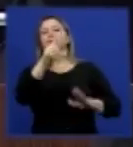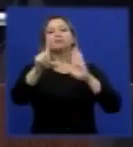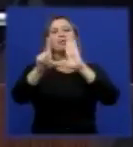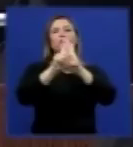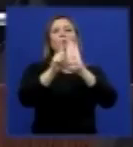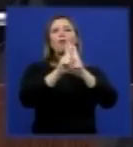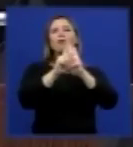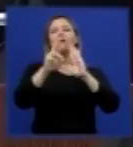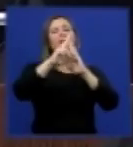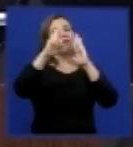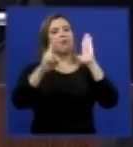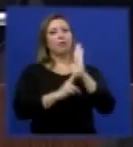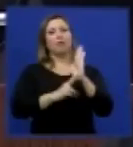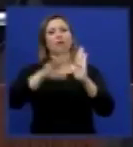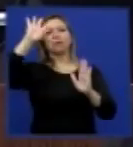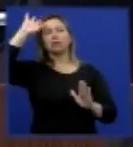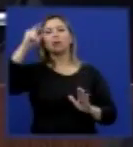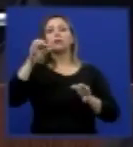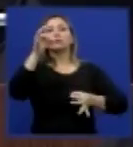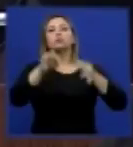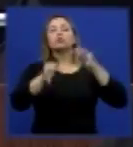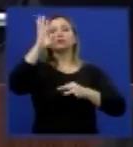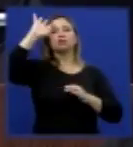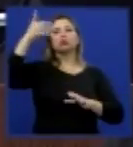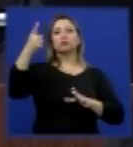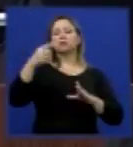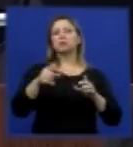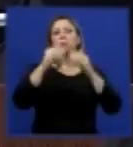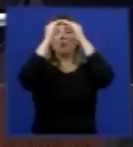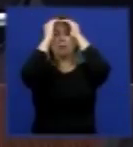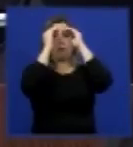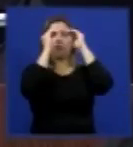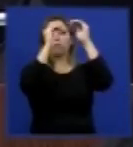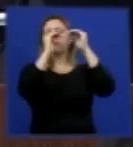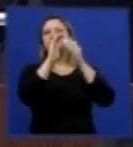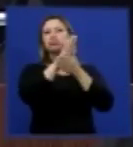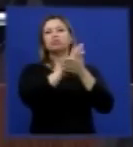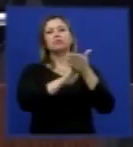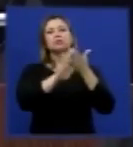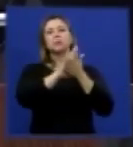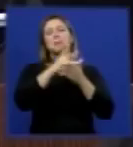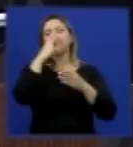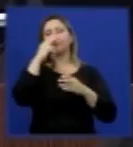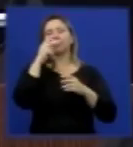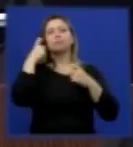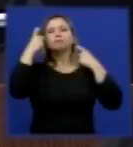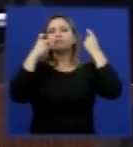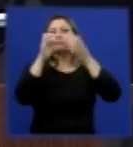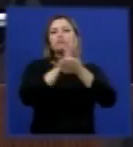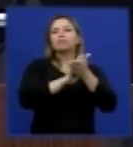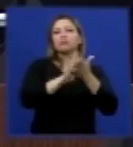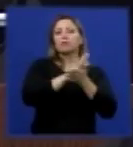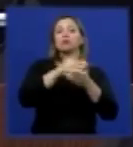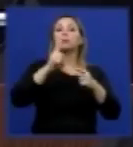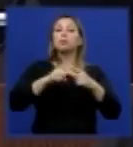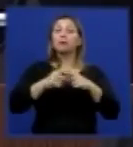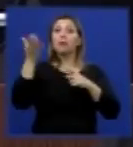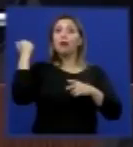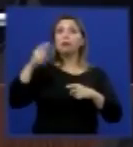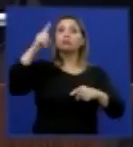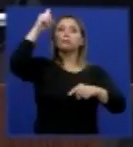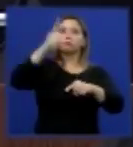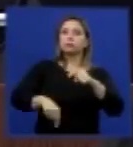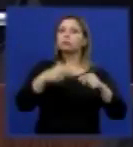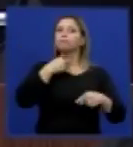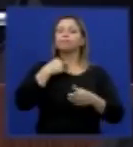normas, resoluções do poder público que vedavam essas